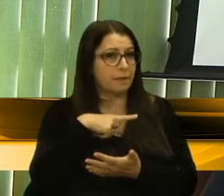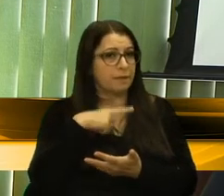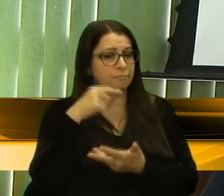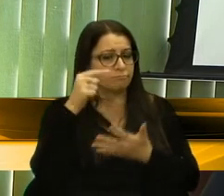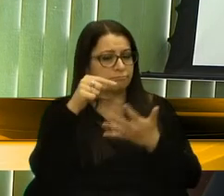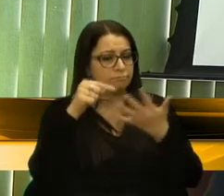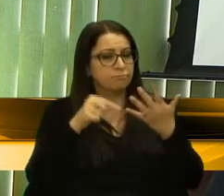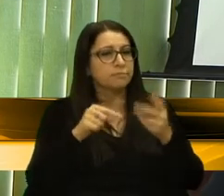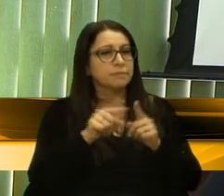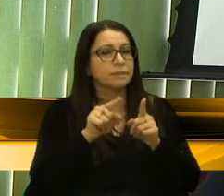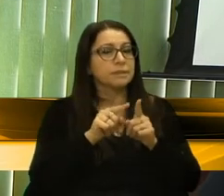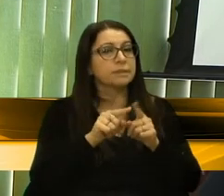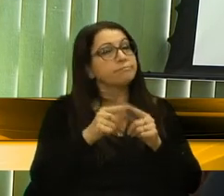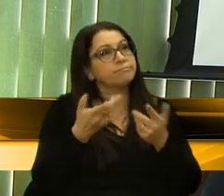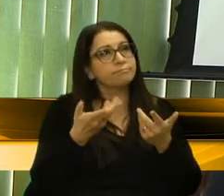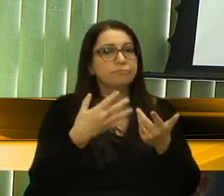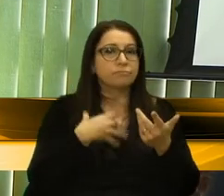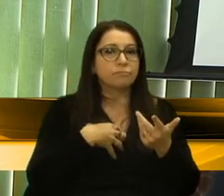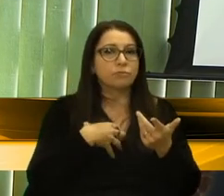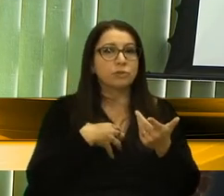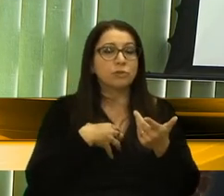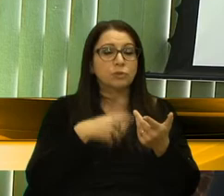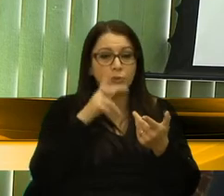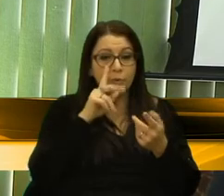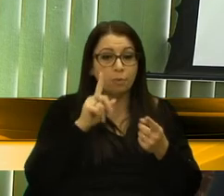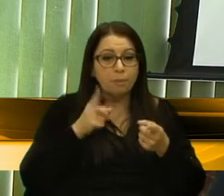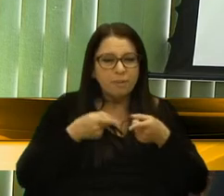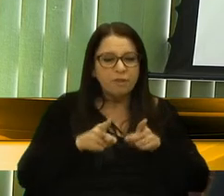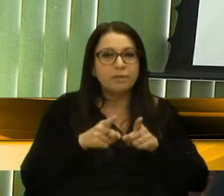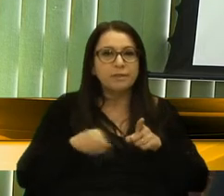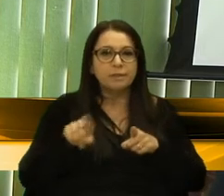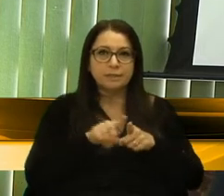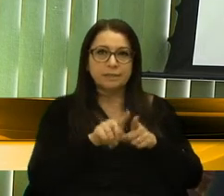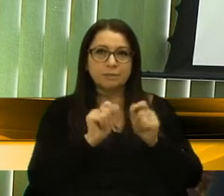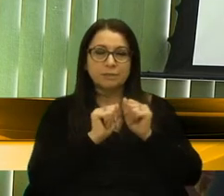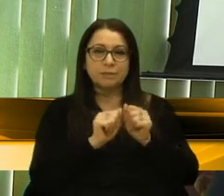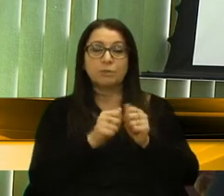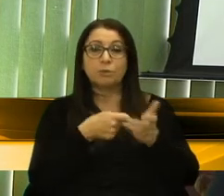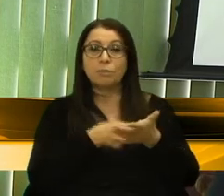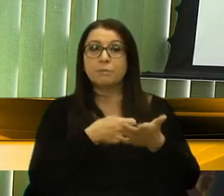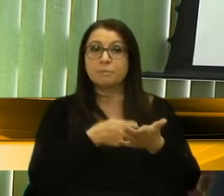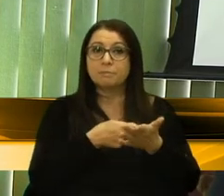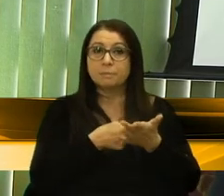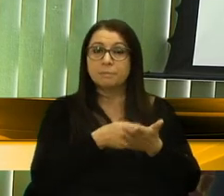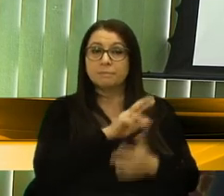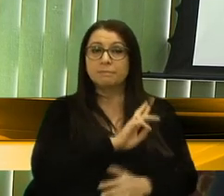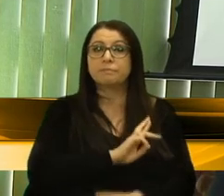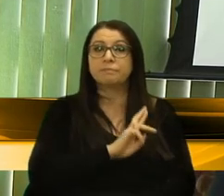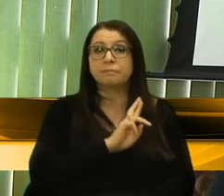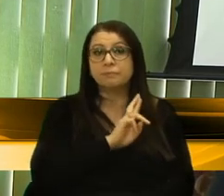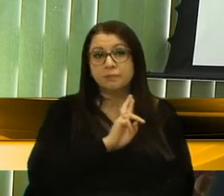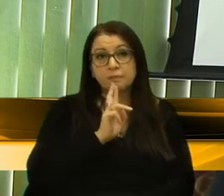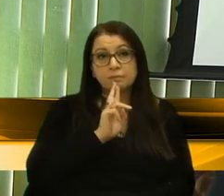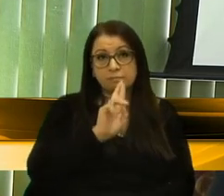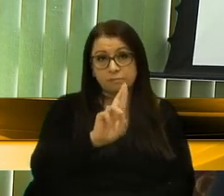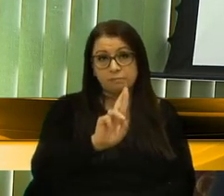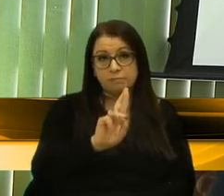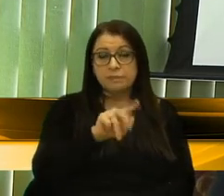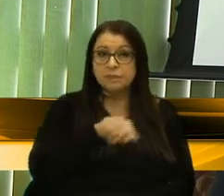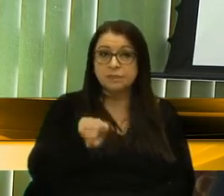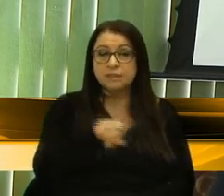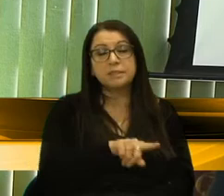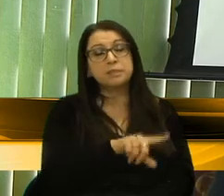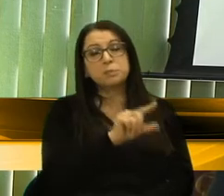que somos, de certa forma, provocados e colocados na obrigação de responder, pelo menos